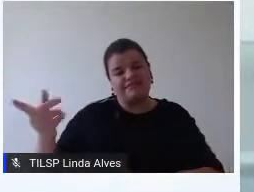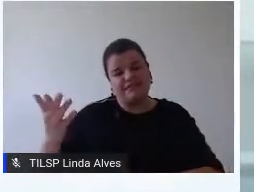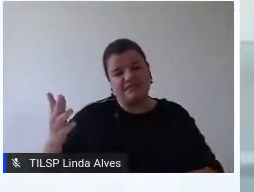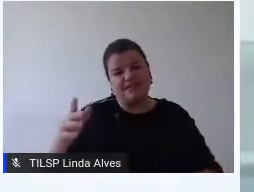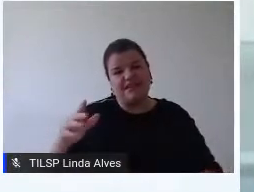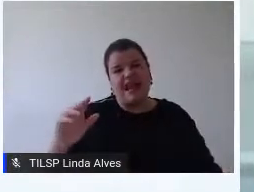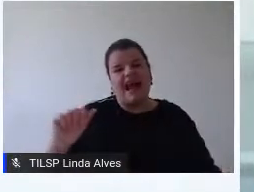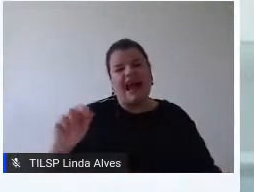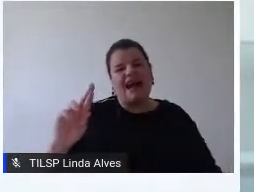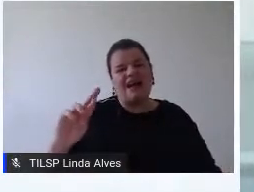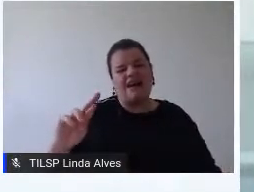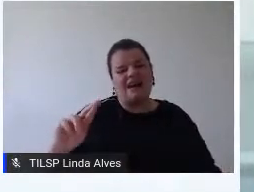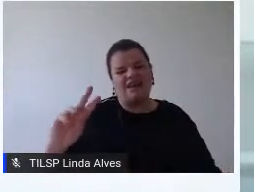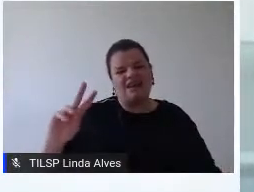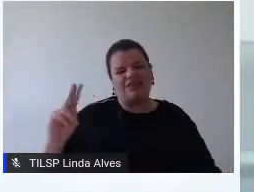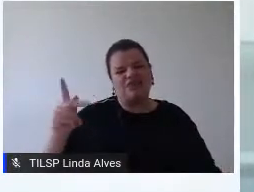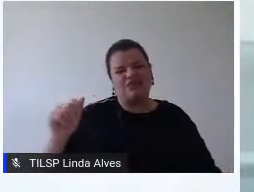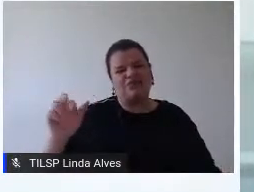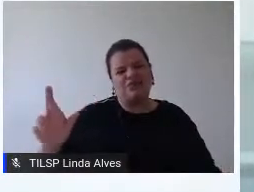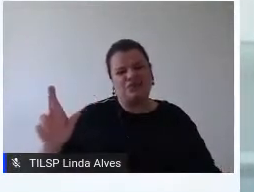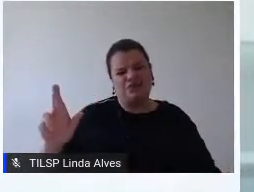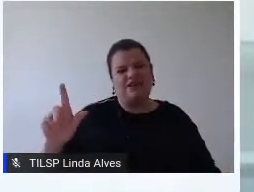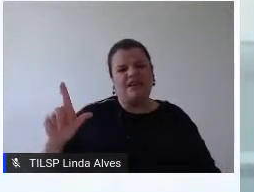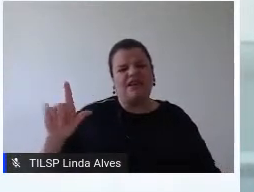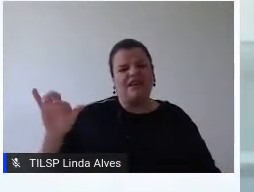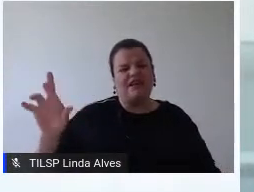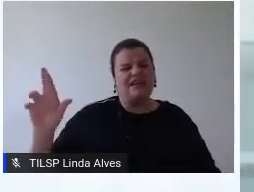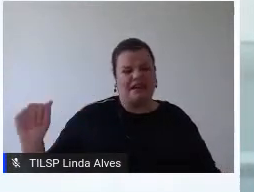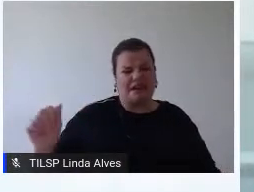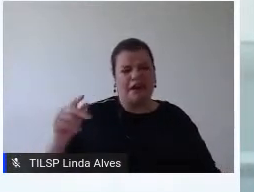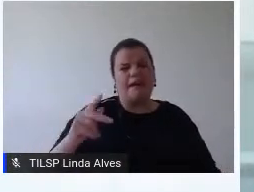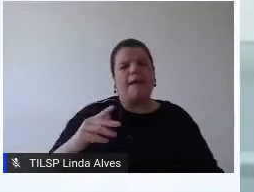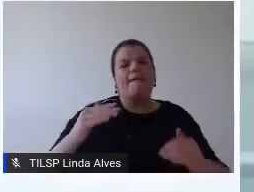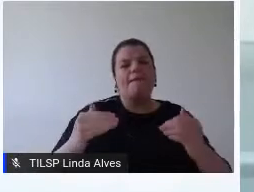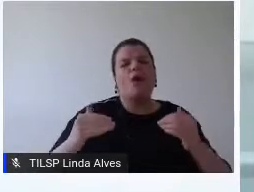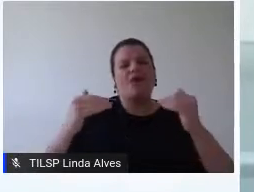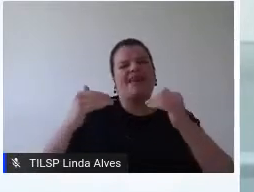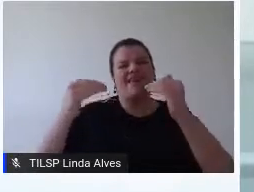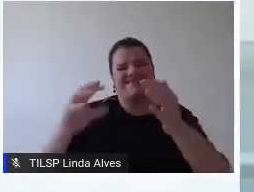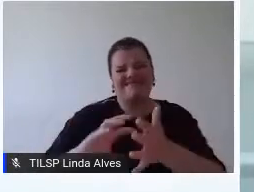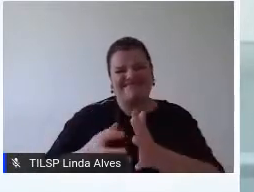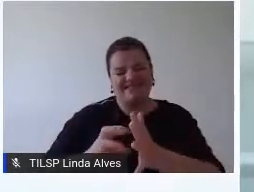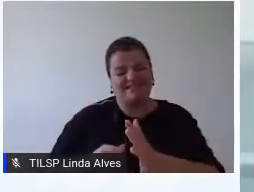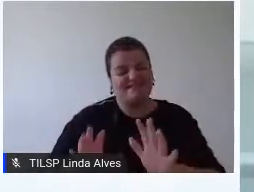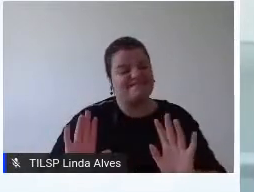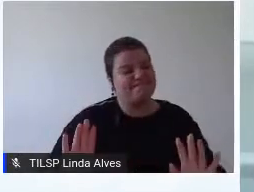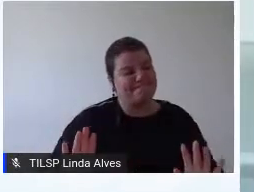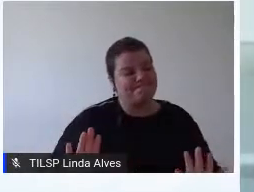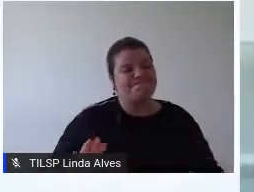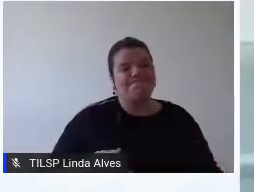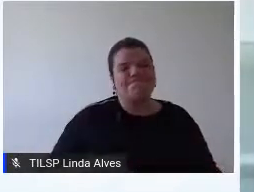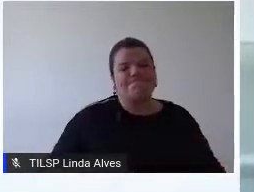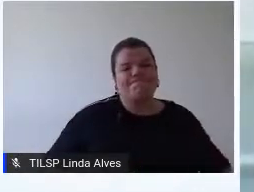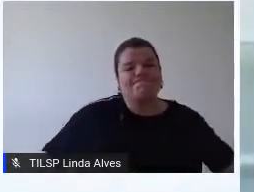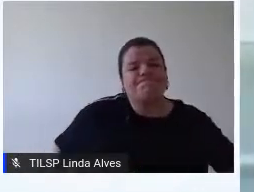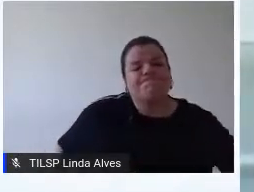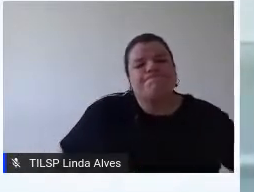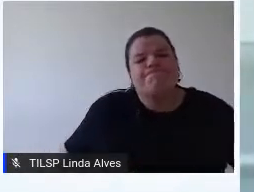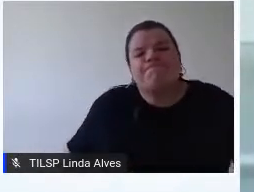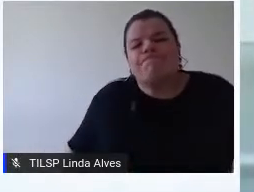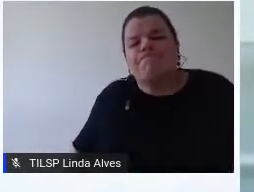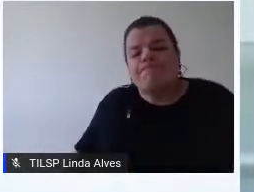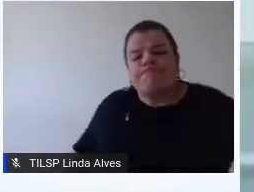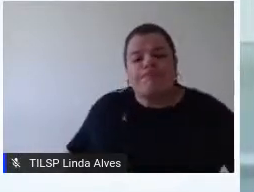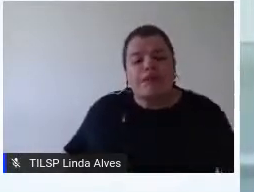ambos pertencem ao Progressistas, ou PP. Então, em função desse detalhe, pode ter alguma complicação,